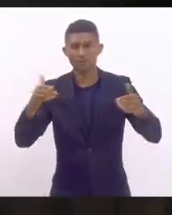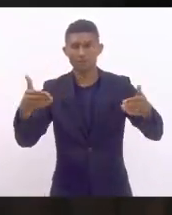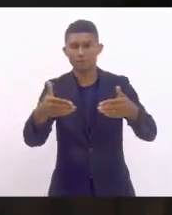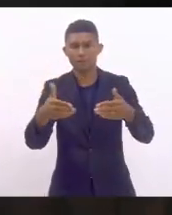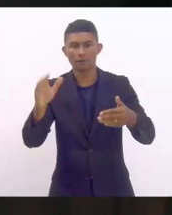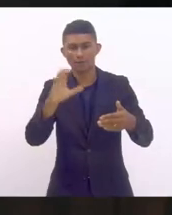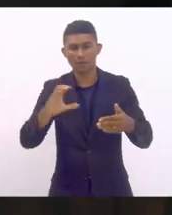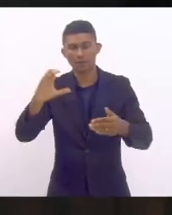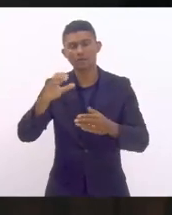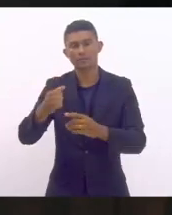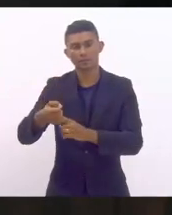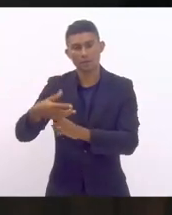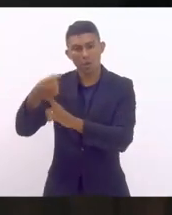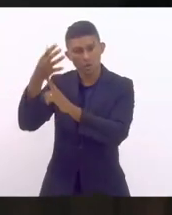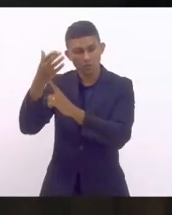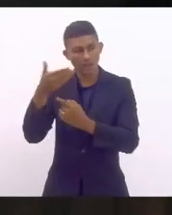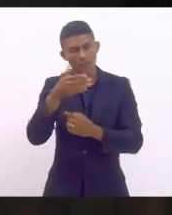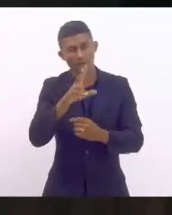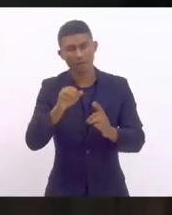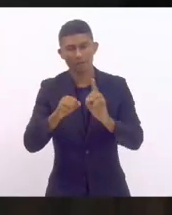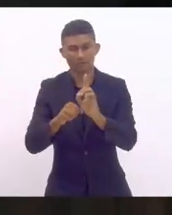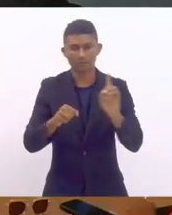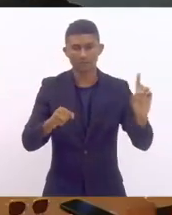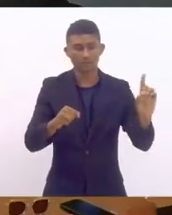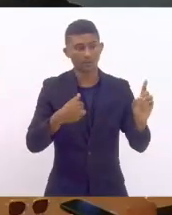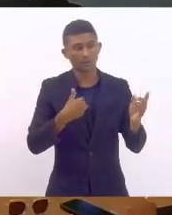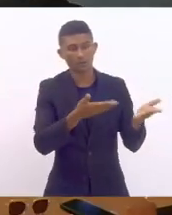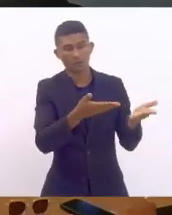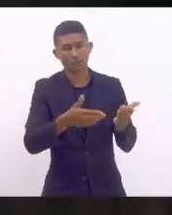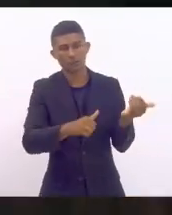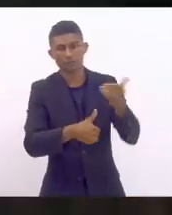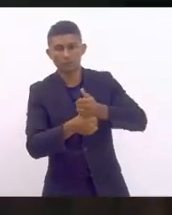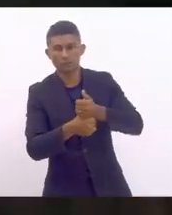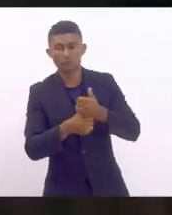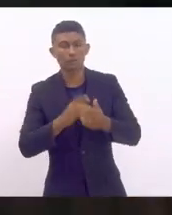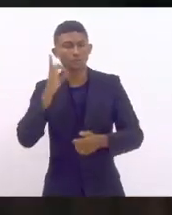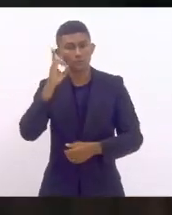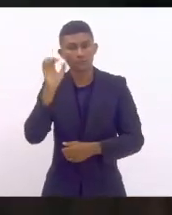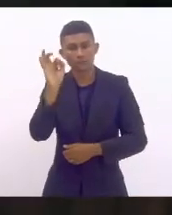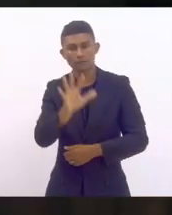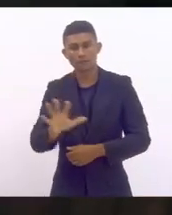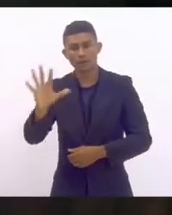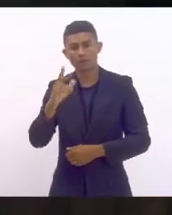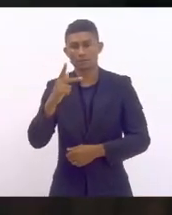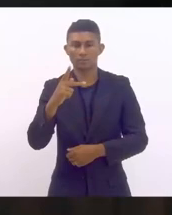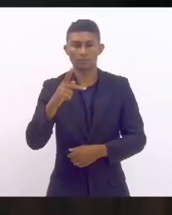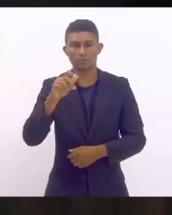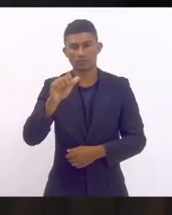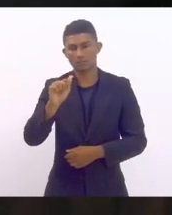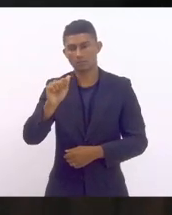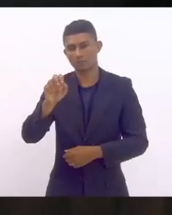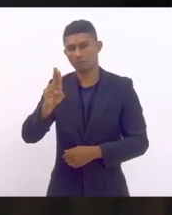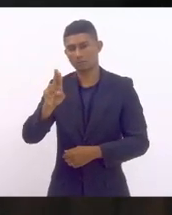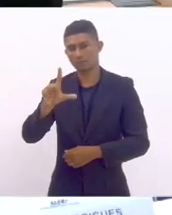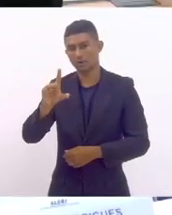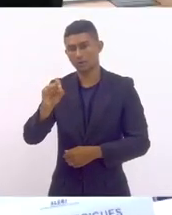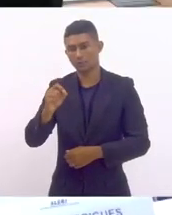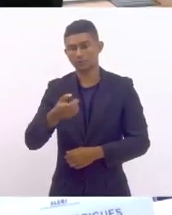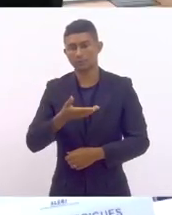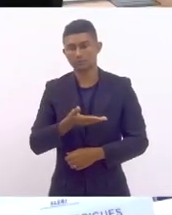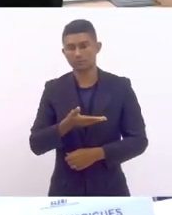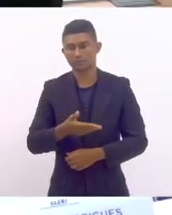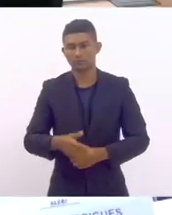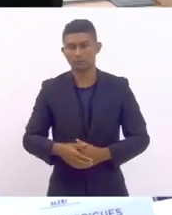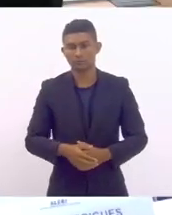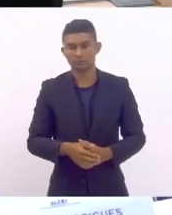Tecnologia ela vai se retirar eu convido para estar conosco a mesa deputado federal Paulo e vamos